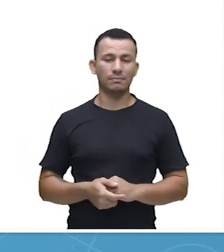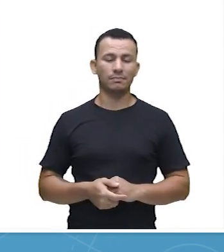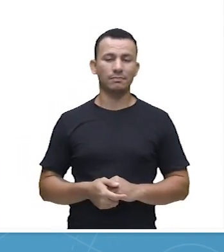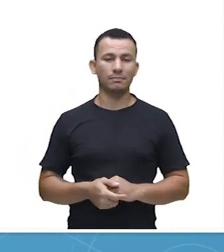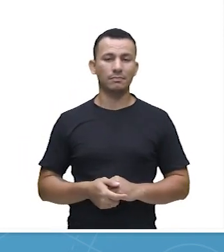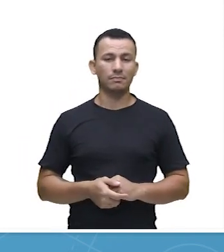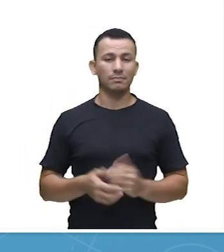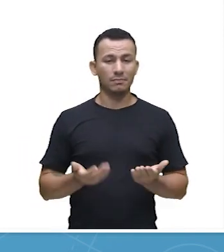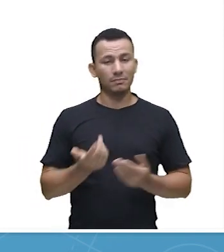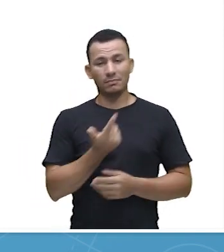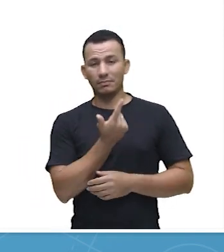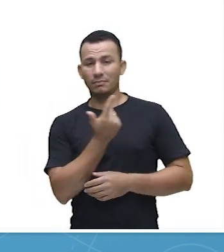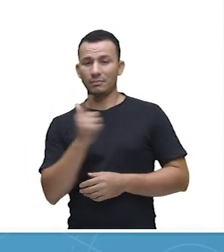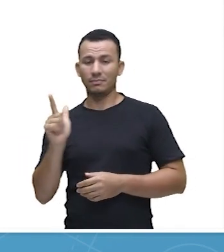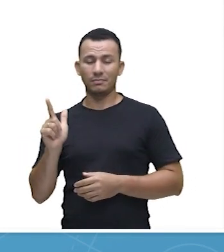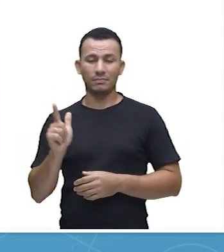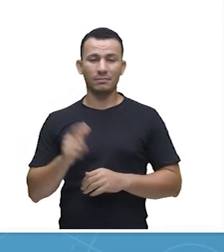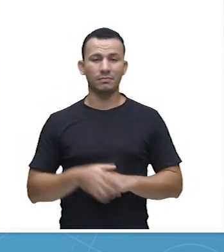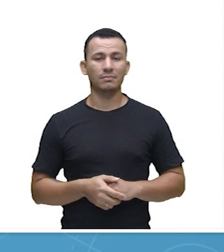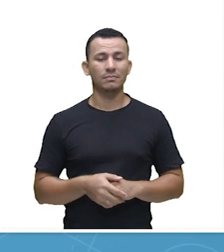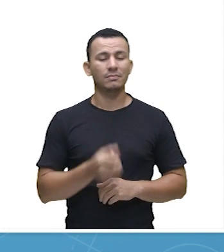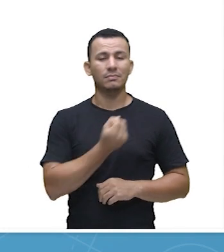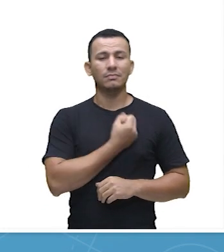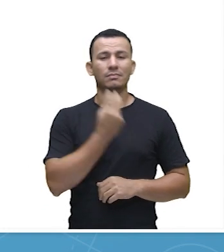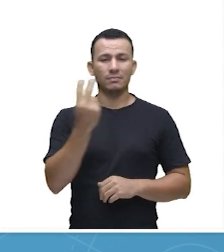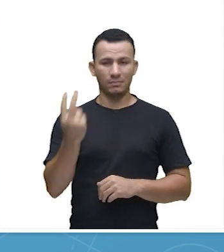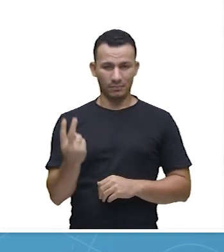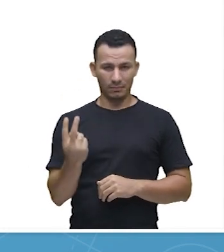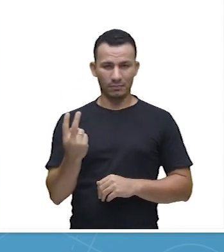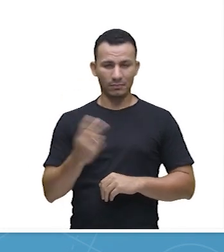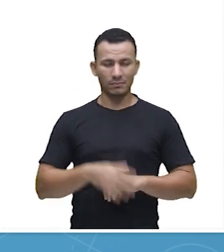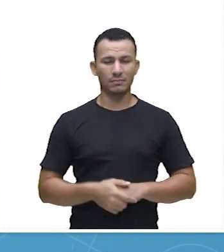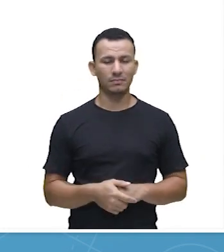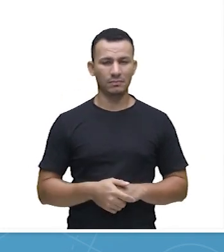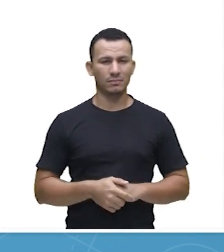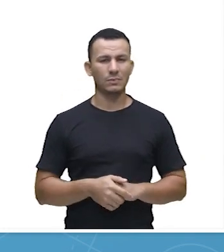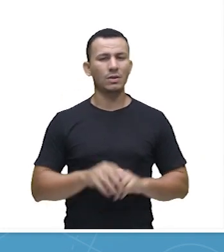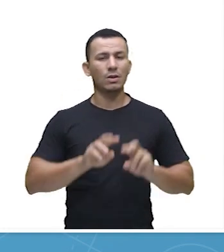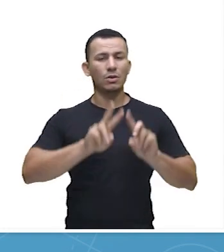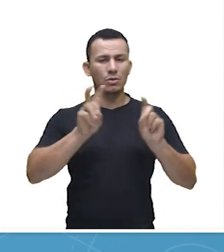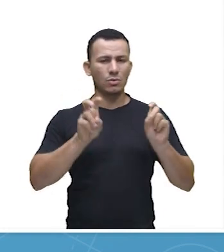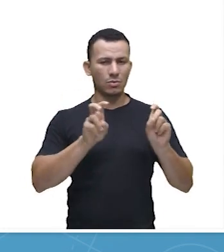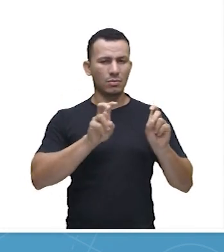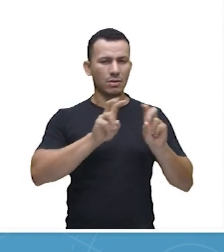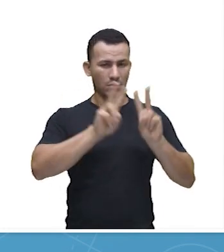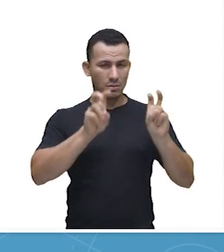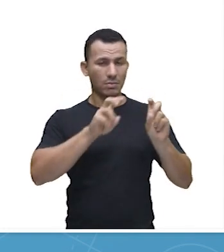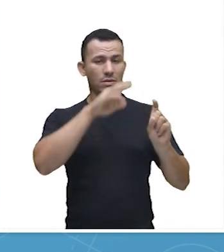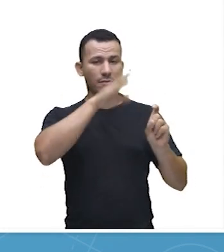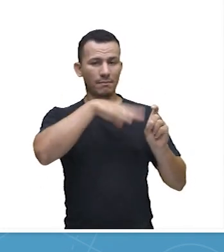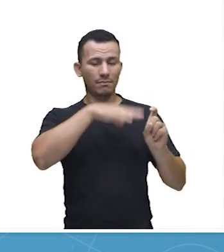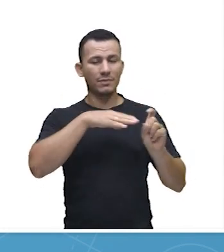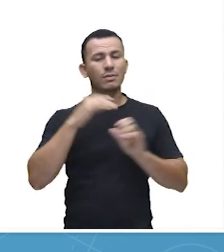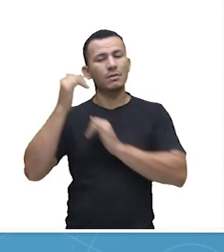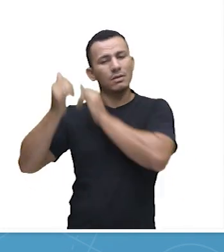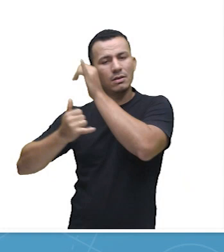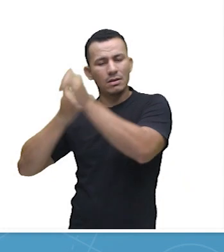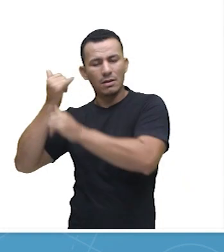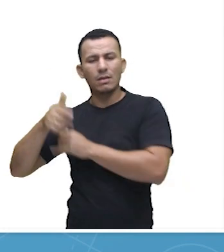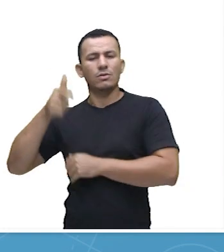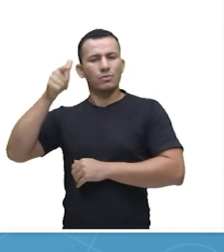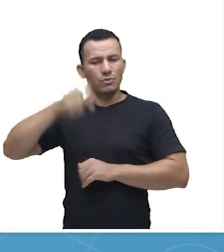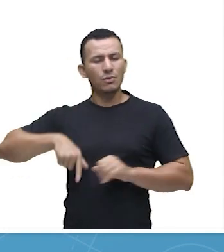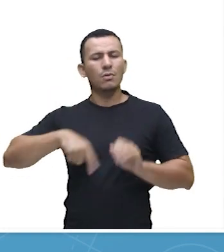nossa próxima questão, questão número 2 sobre esse conteúdo de mito e lenda. Novamente, temos um texto e